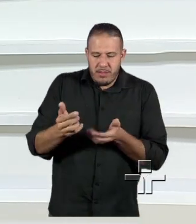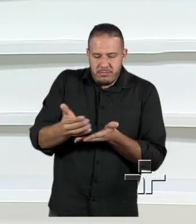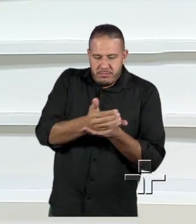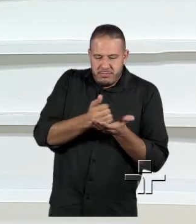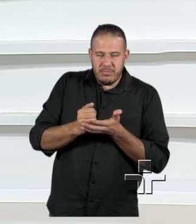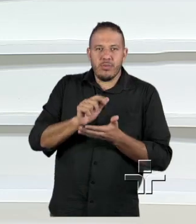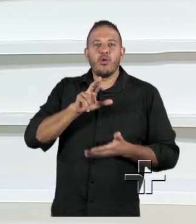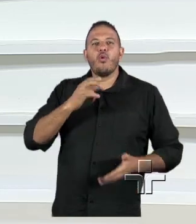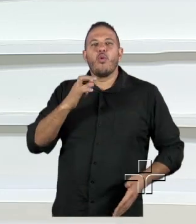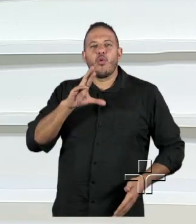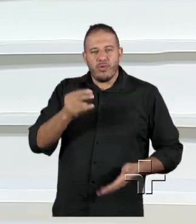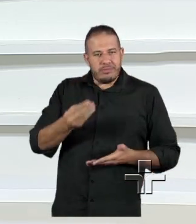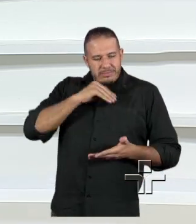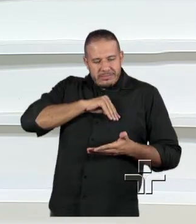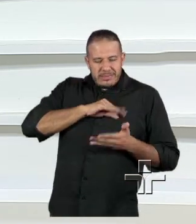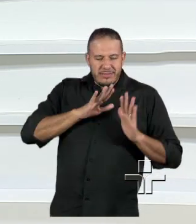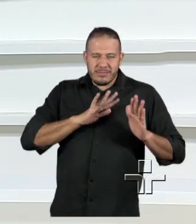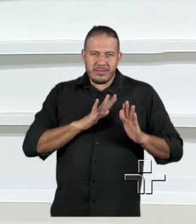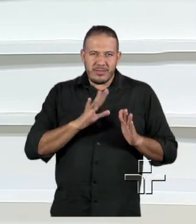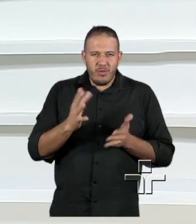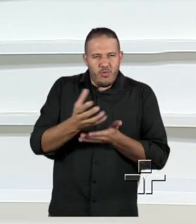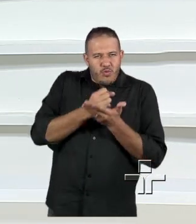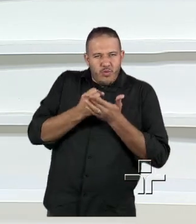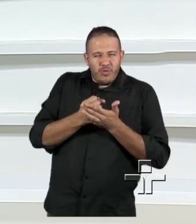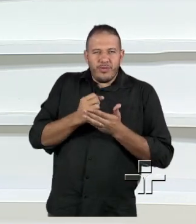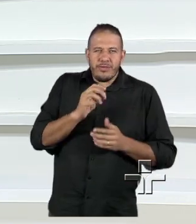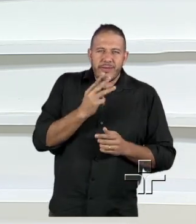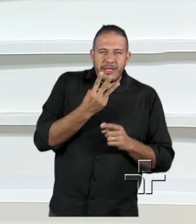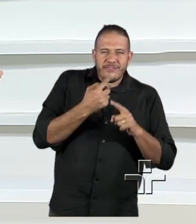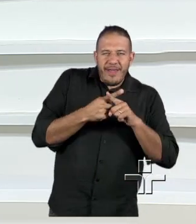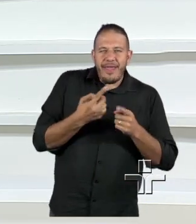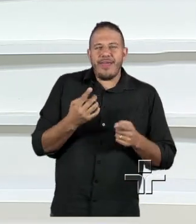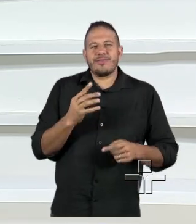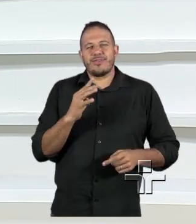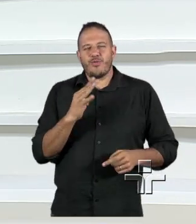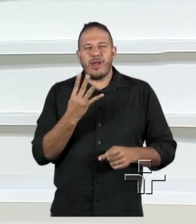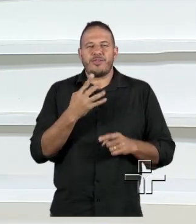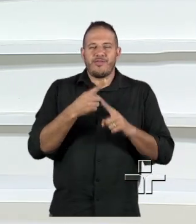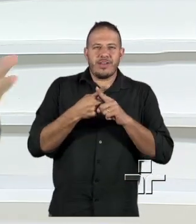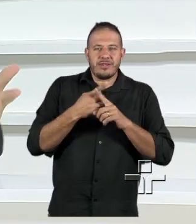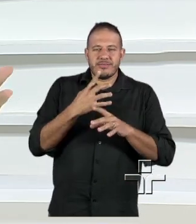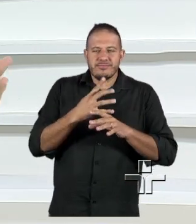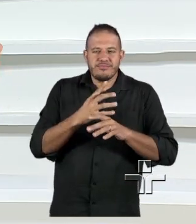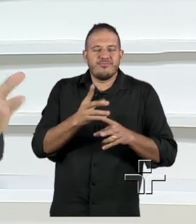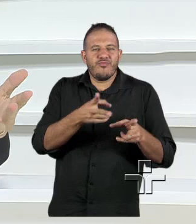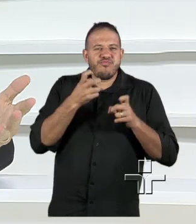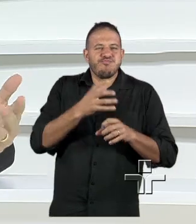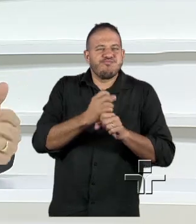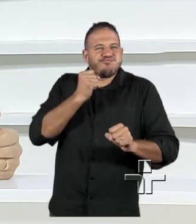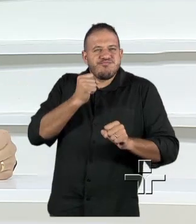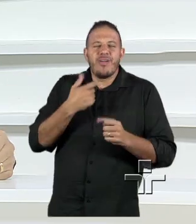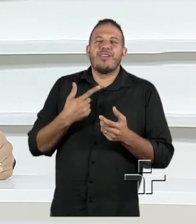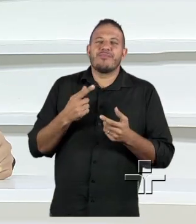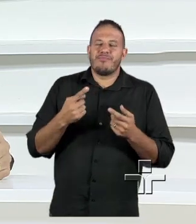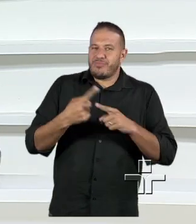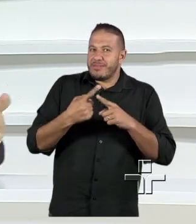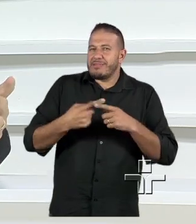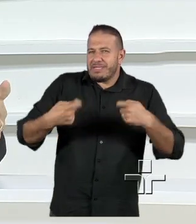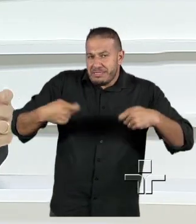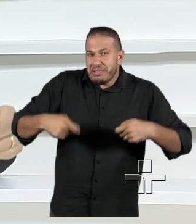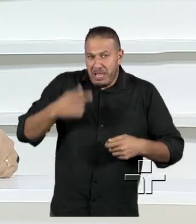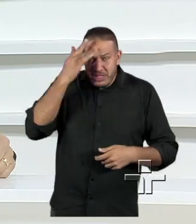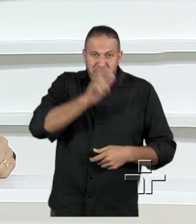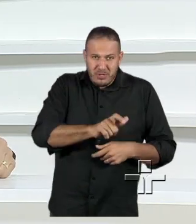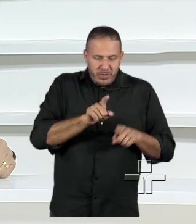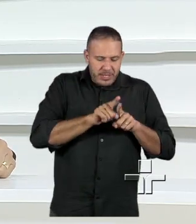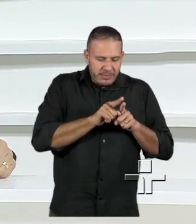era o quê? 3 vezes 10, 4 vezes 10? Porque o necessitado, vamos dizer assim, ele faz muito